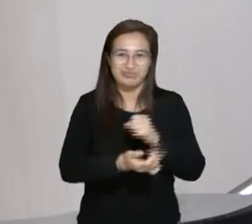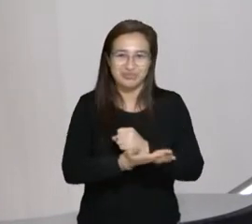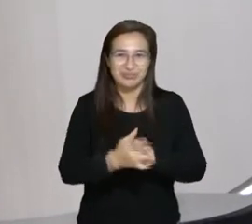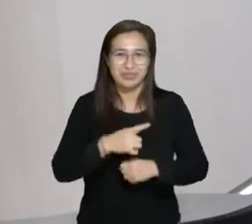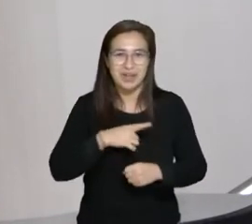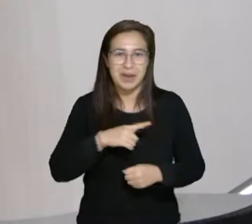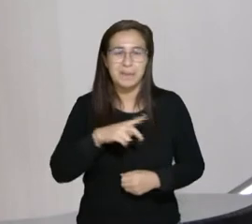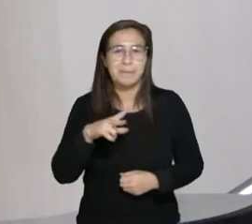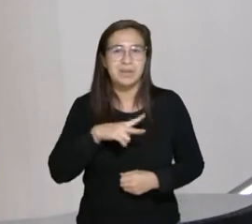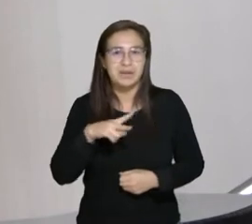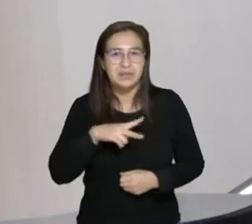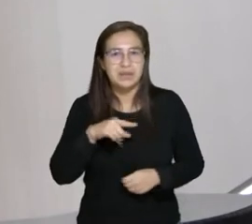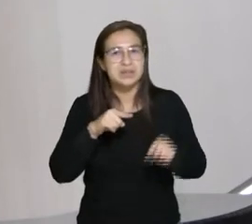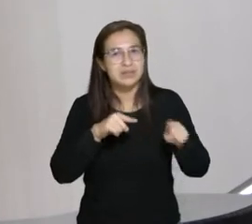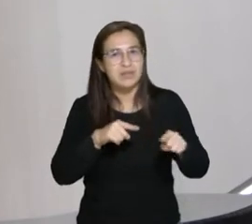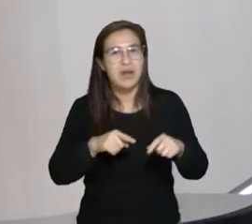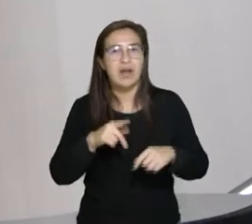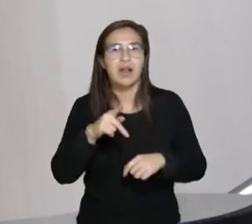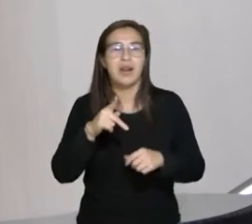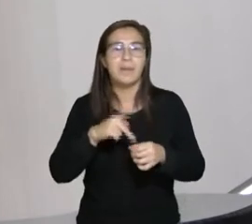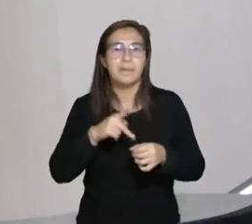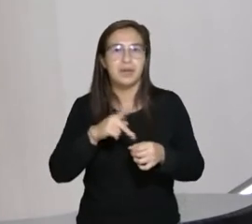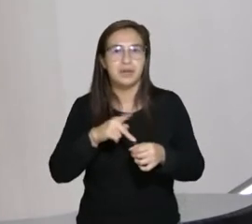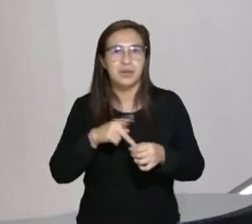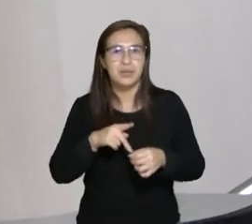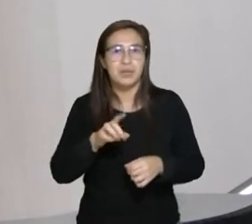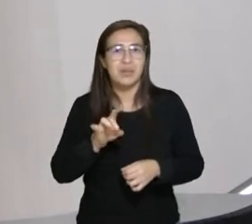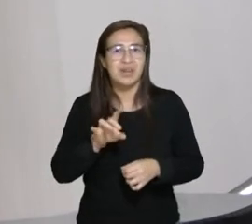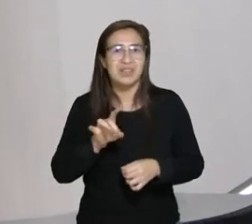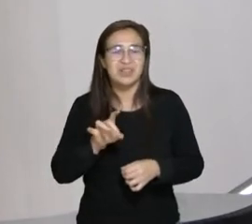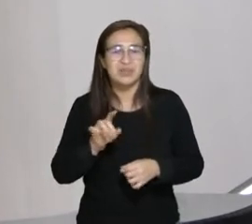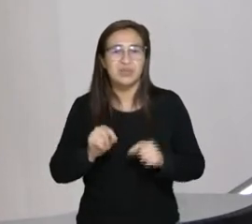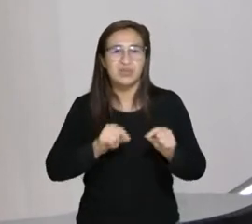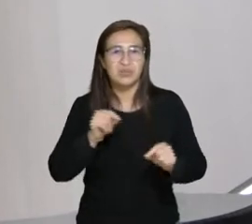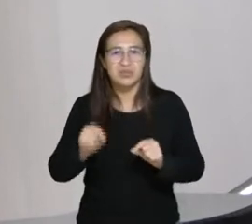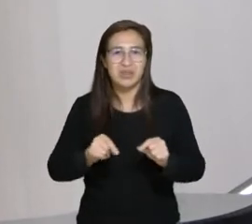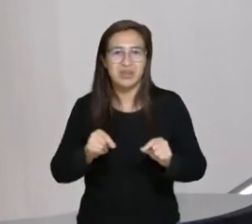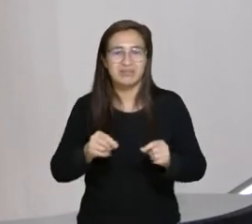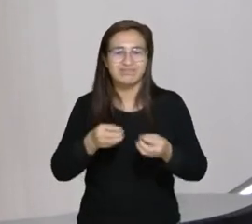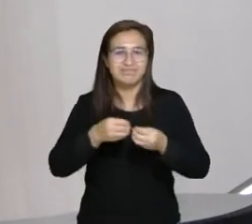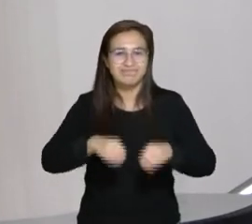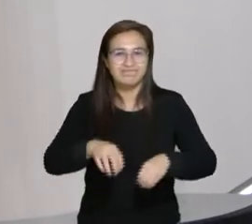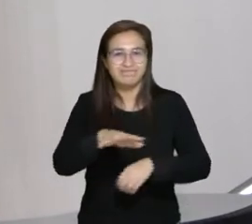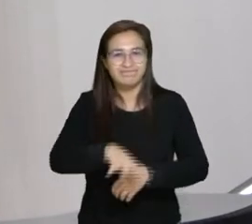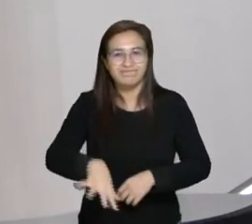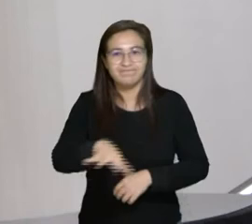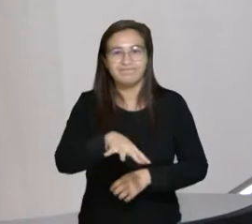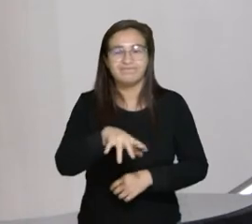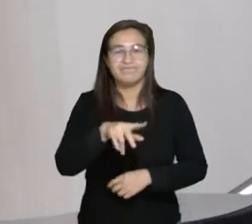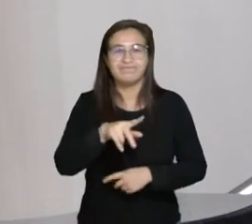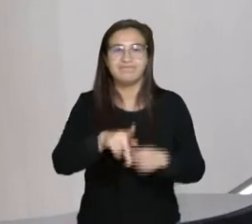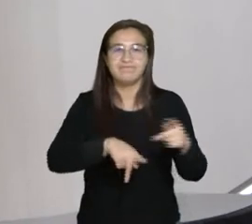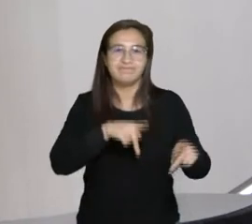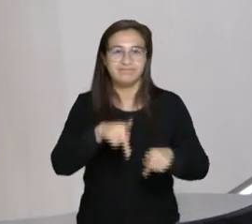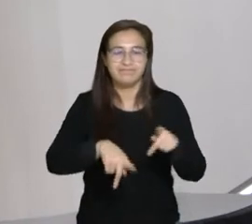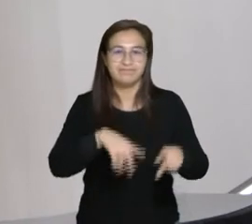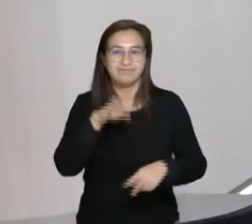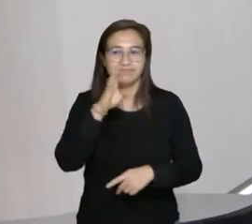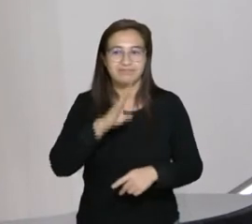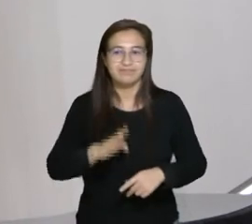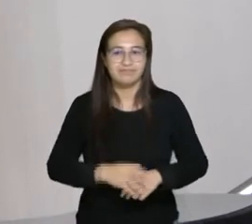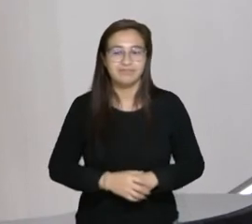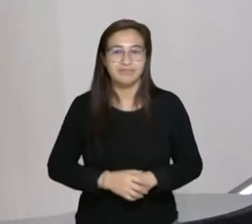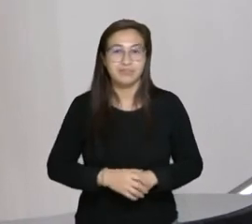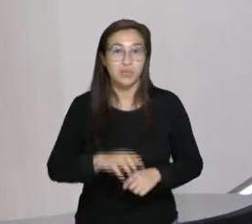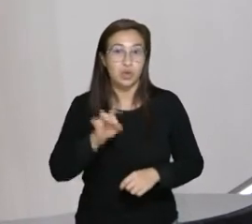privatização Petrobras que tá só sacaneando o bolso do povo brasileiro o e faça com que não sou